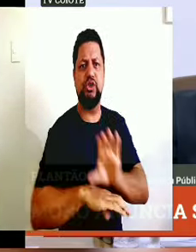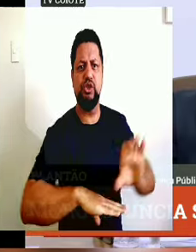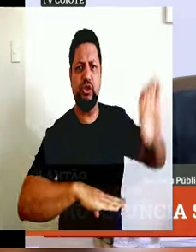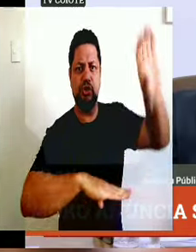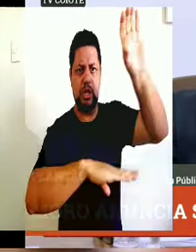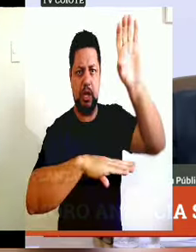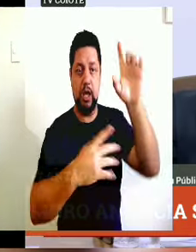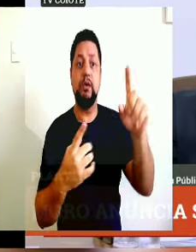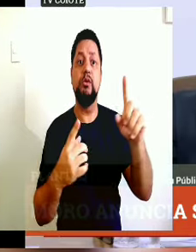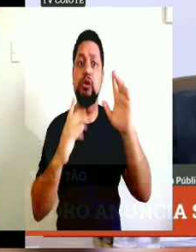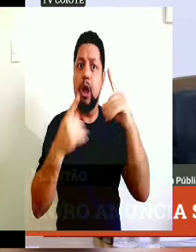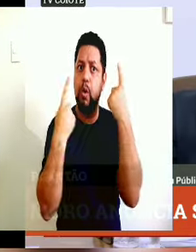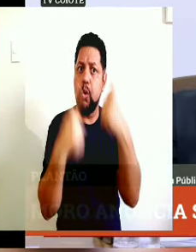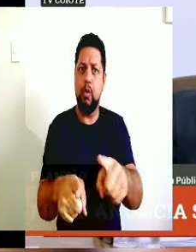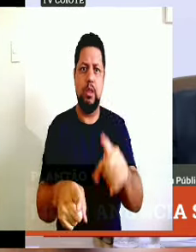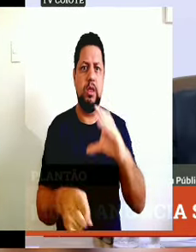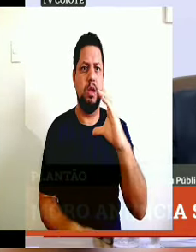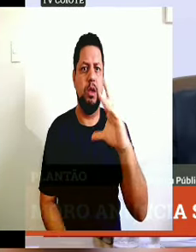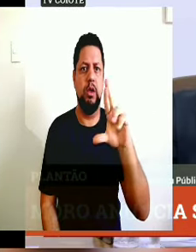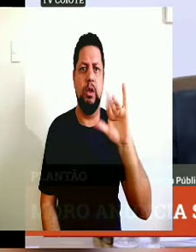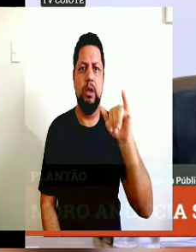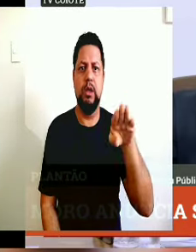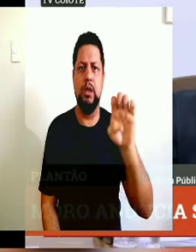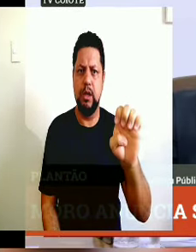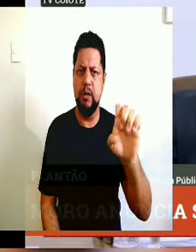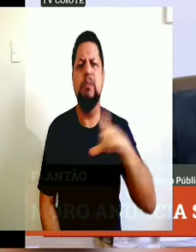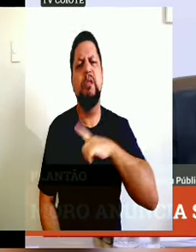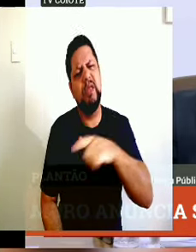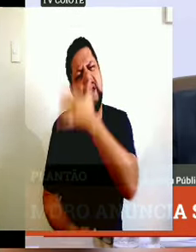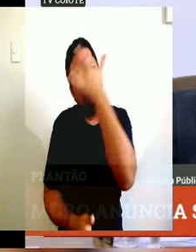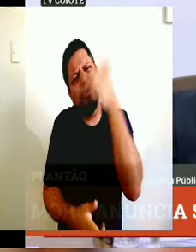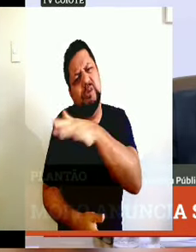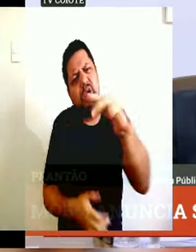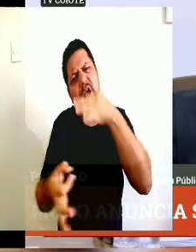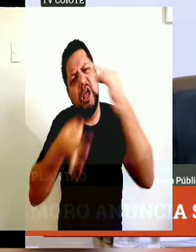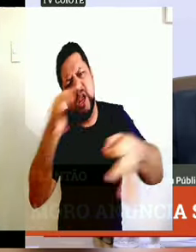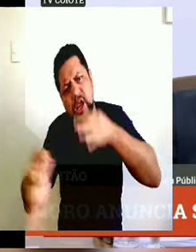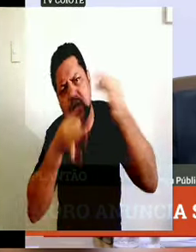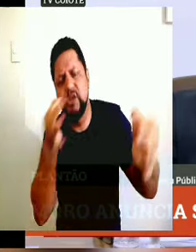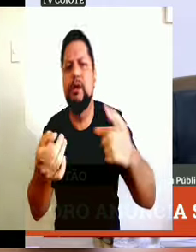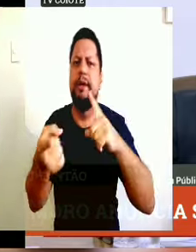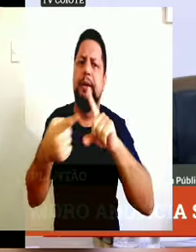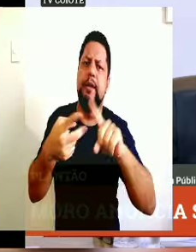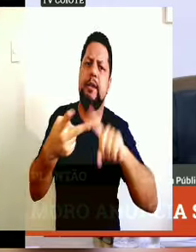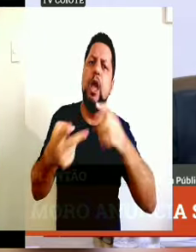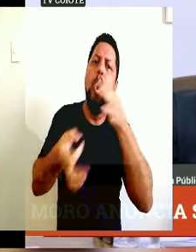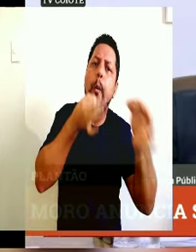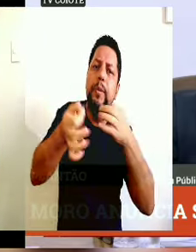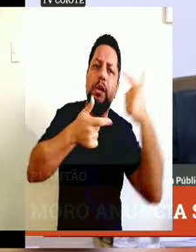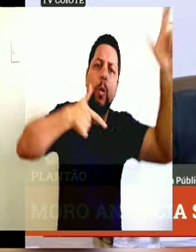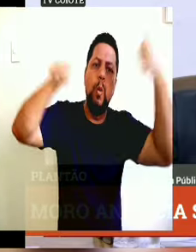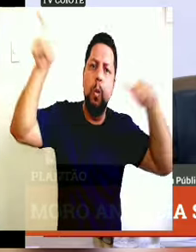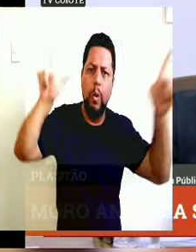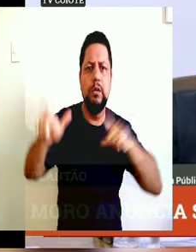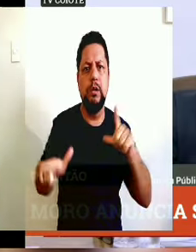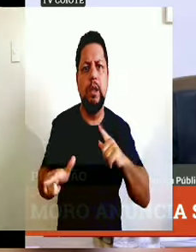dizer, claro que tudo isso é sujeito a críticas e segundas opiniões, mas que não